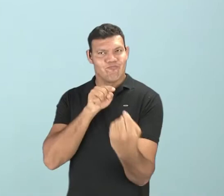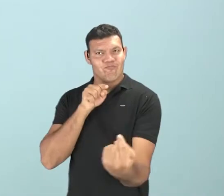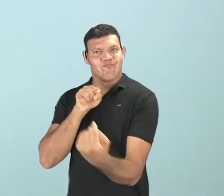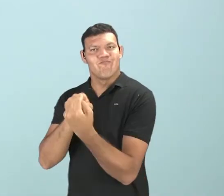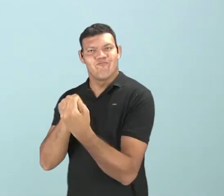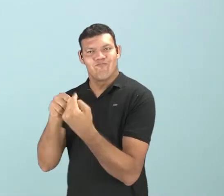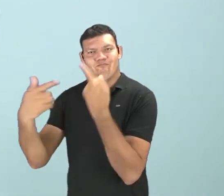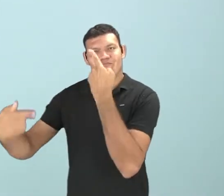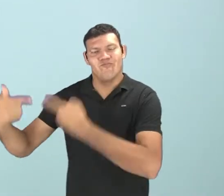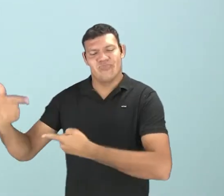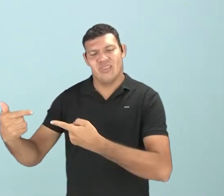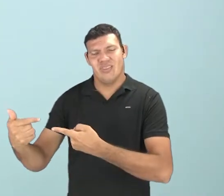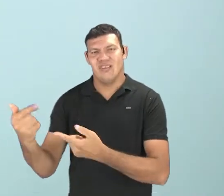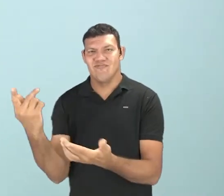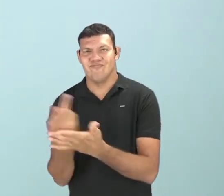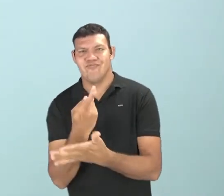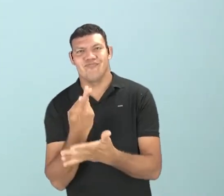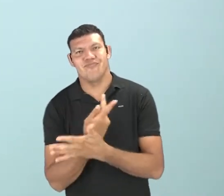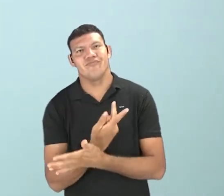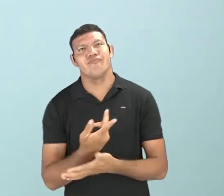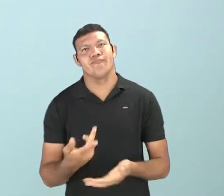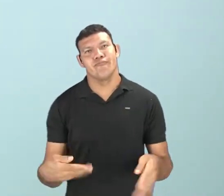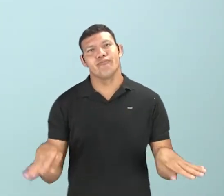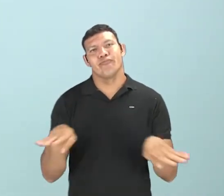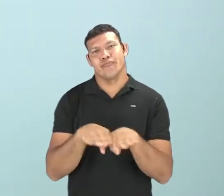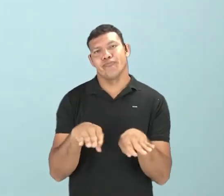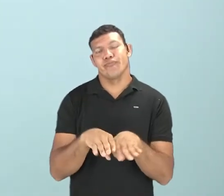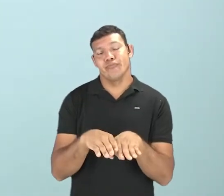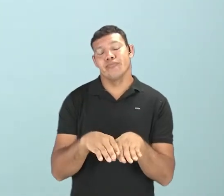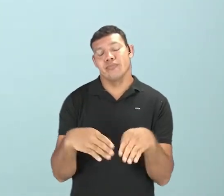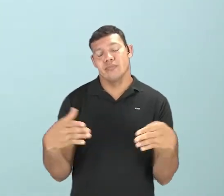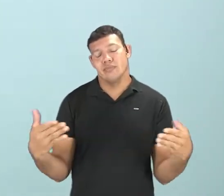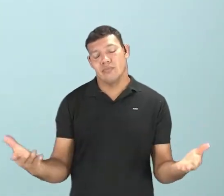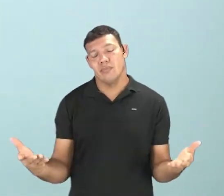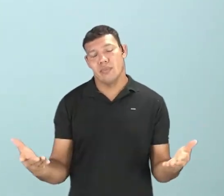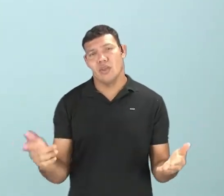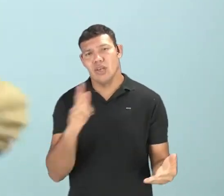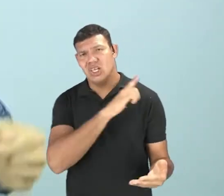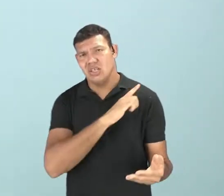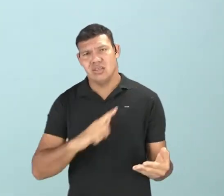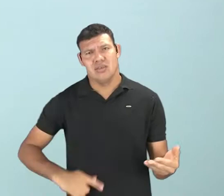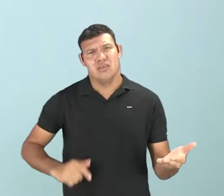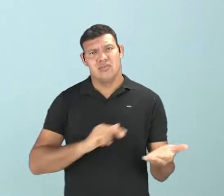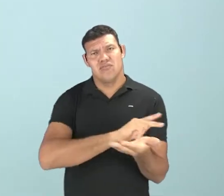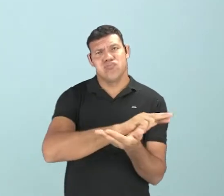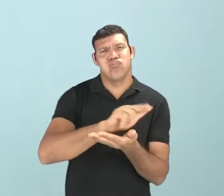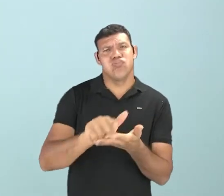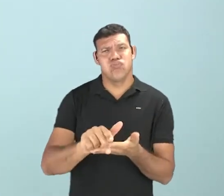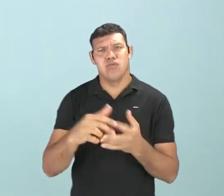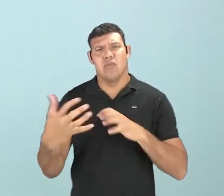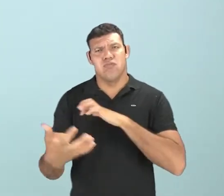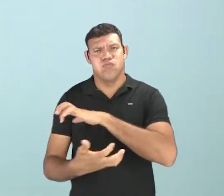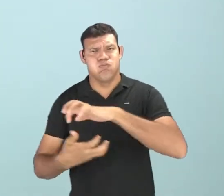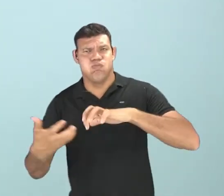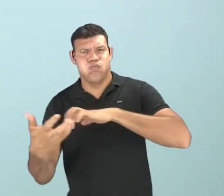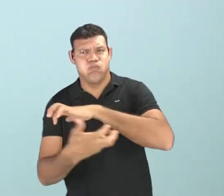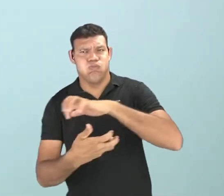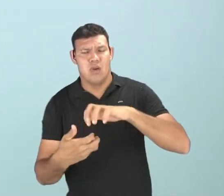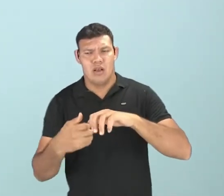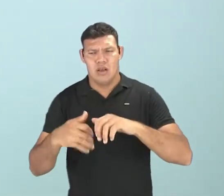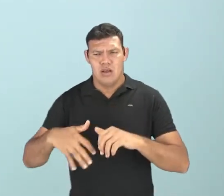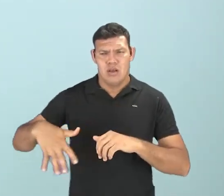que não deram certo, a própria perestroika, glasnost, as revoluções que vão ocorrer ao redor, né,